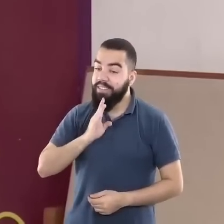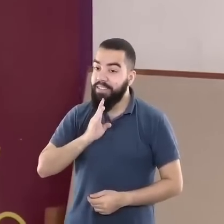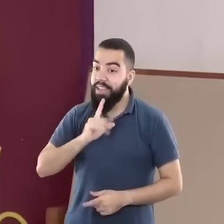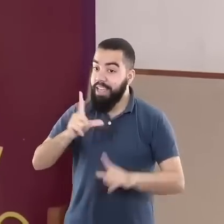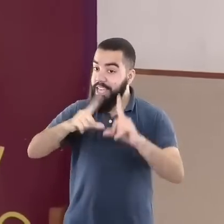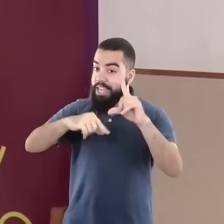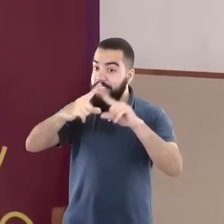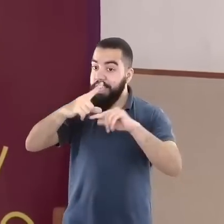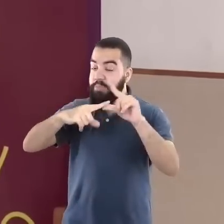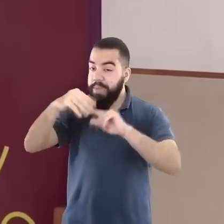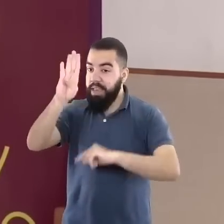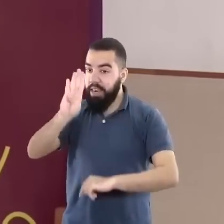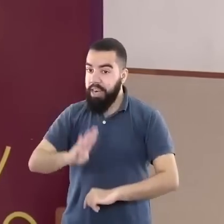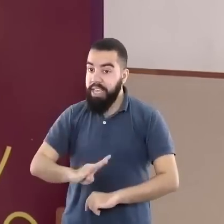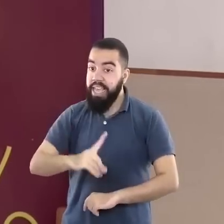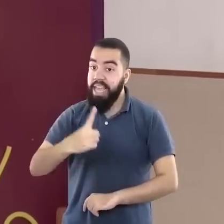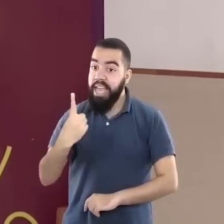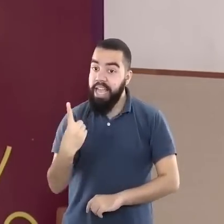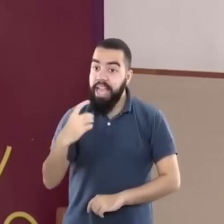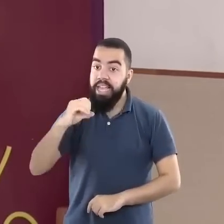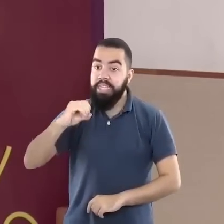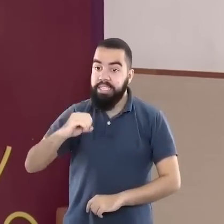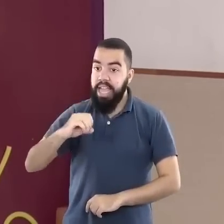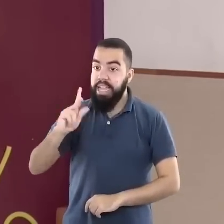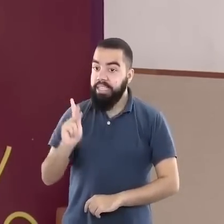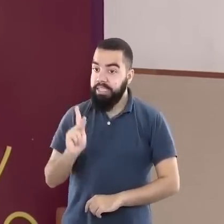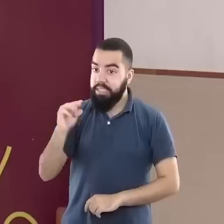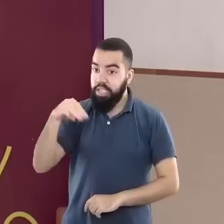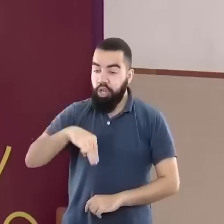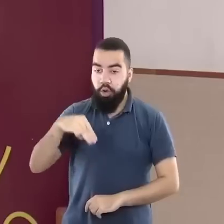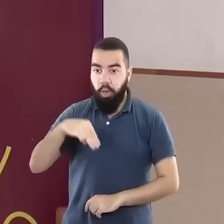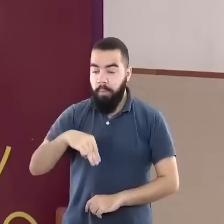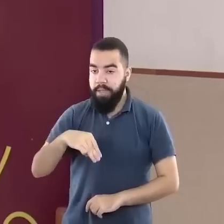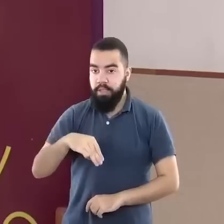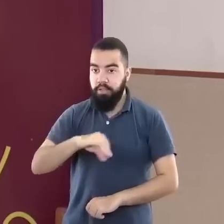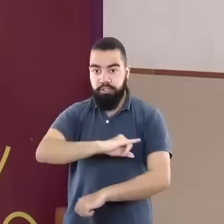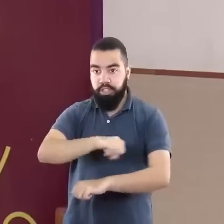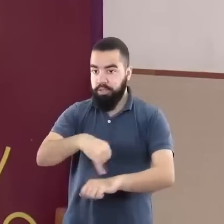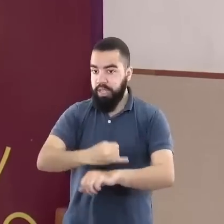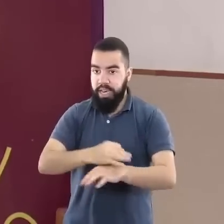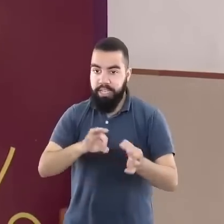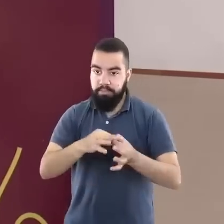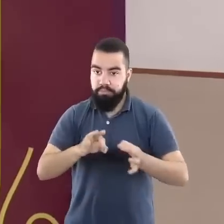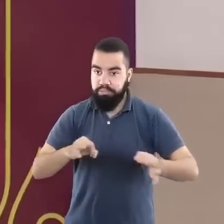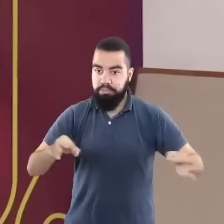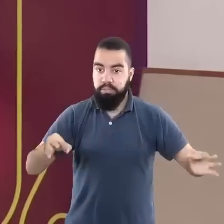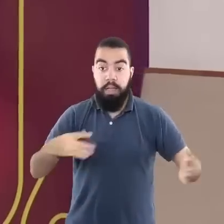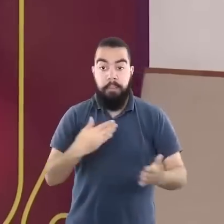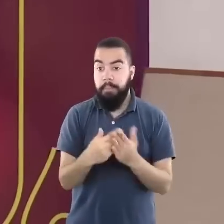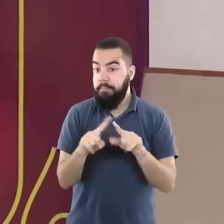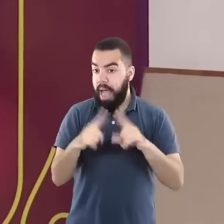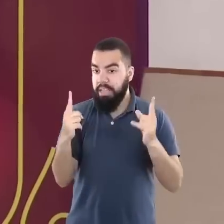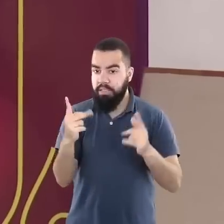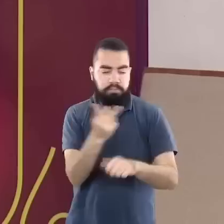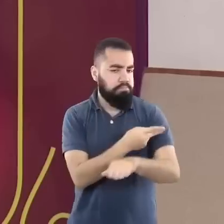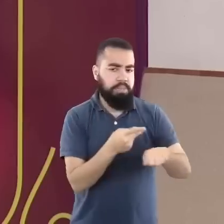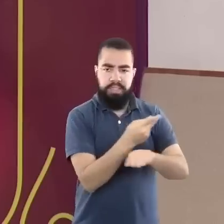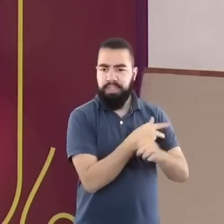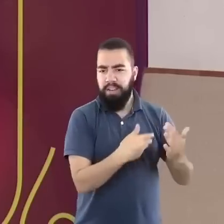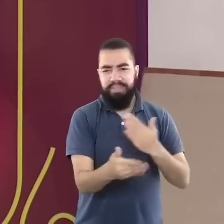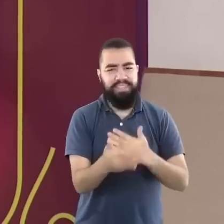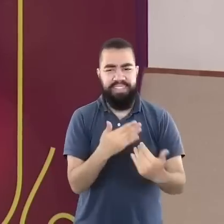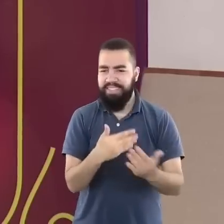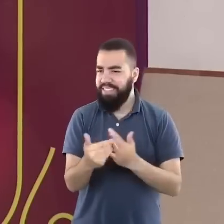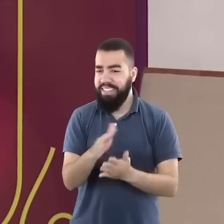conhecimento completa indiferença e aqui está um grande risco que quer alertar a todos nós nesta manhã